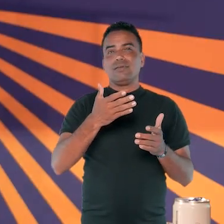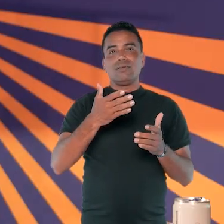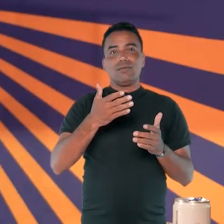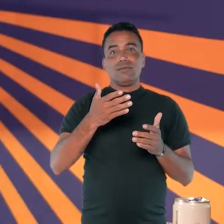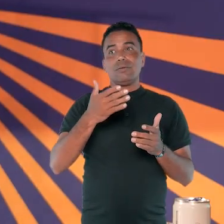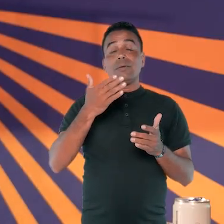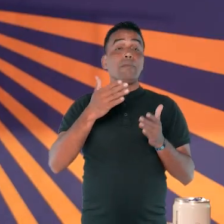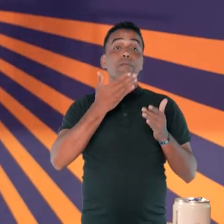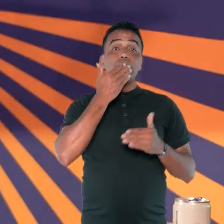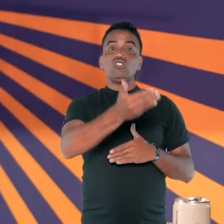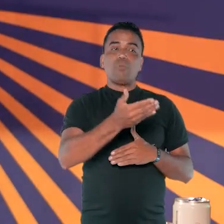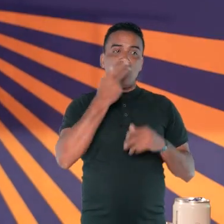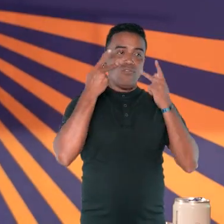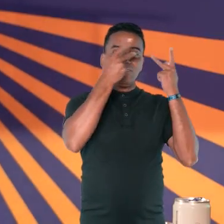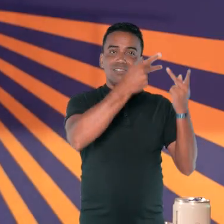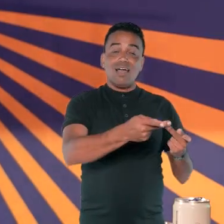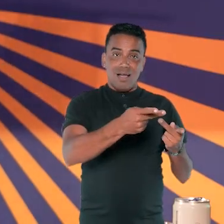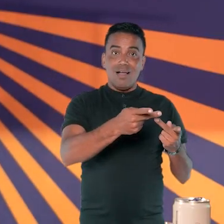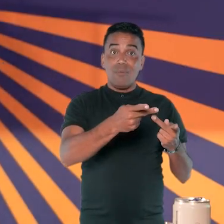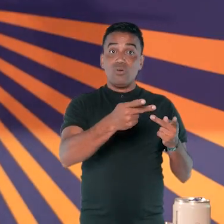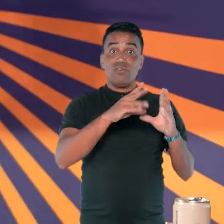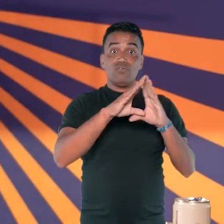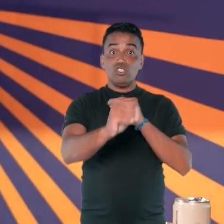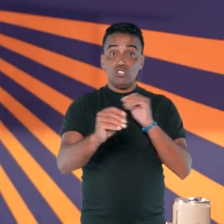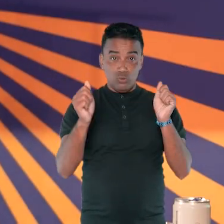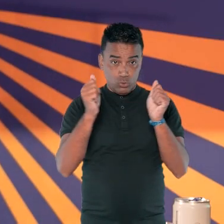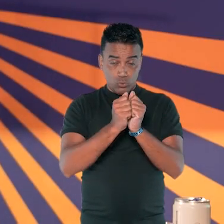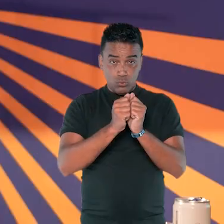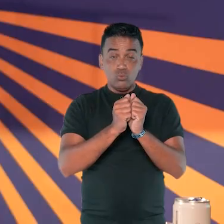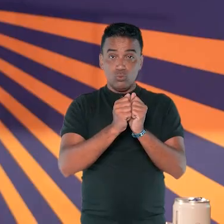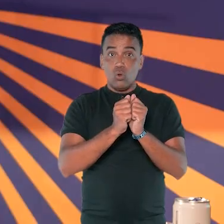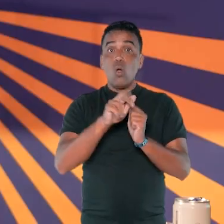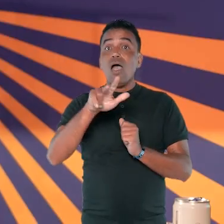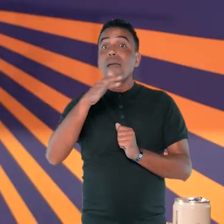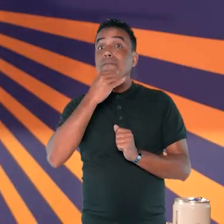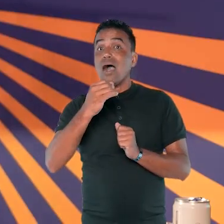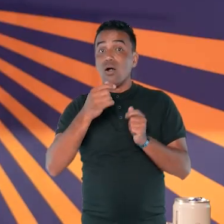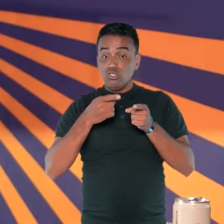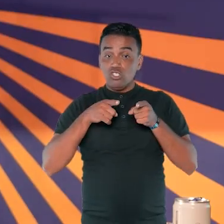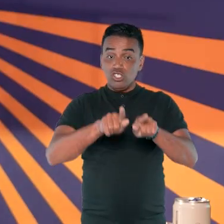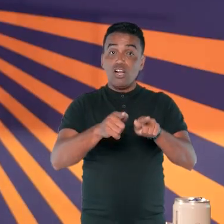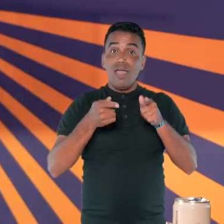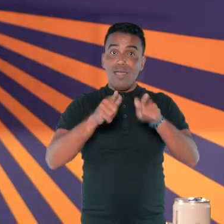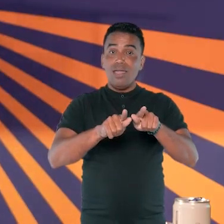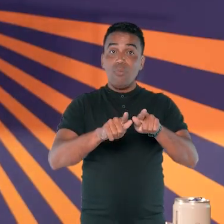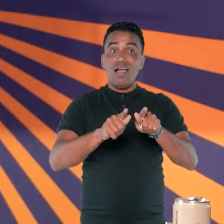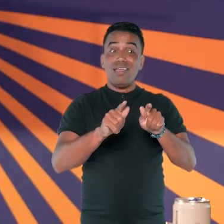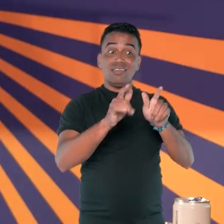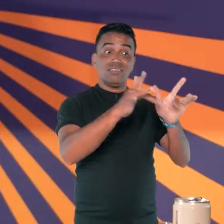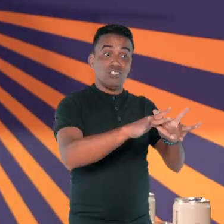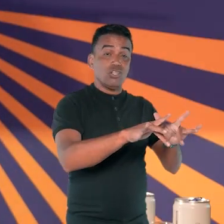determinada, porque ele tinha fugido junto com o irmão gêmeo, e, na fuga, ele tinha desistido, e o